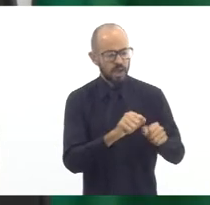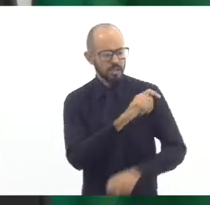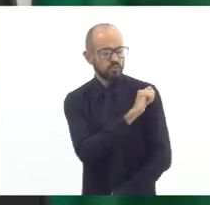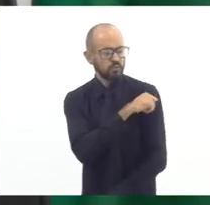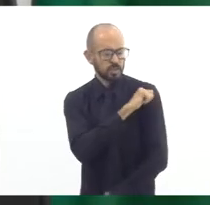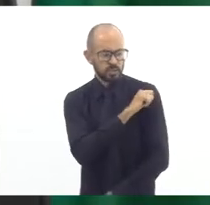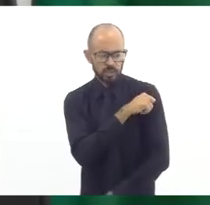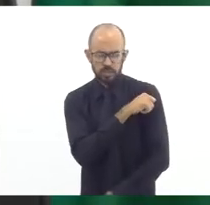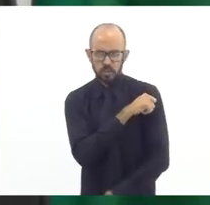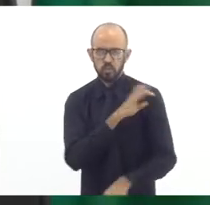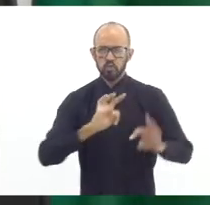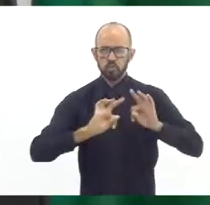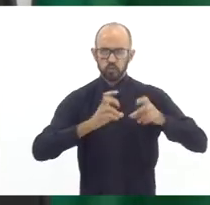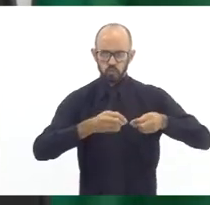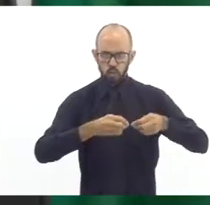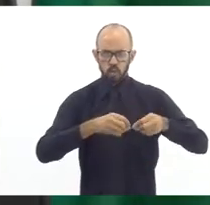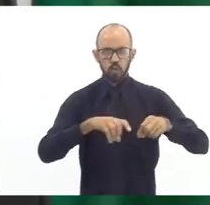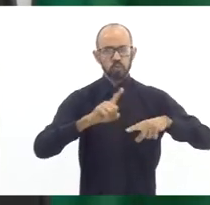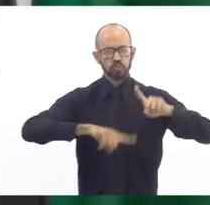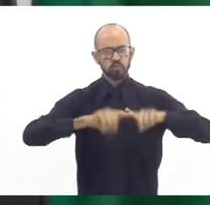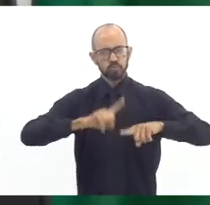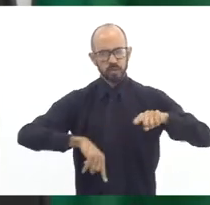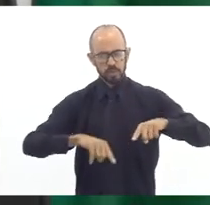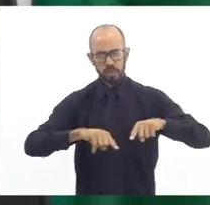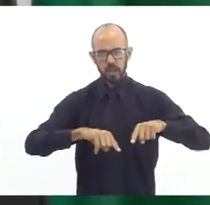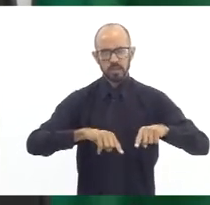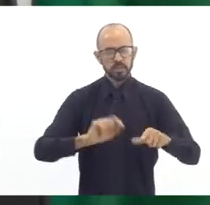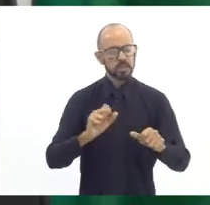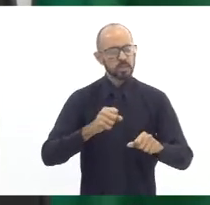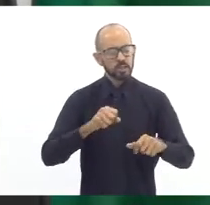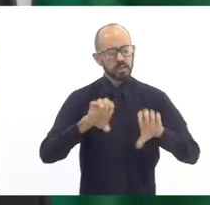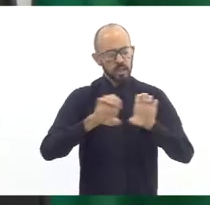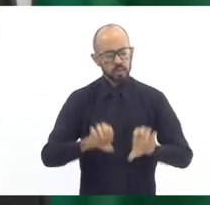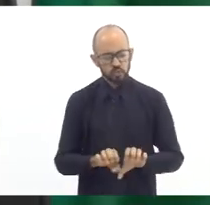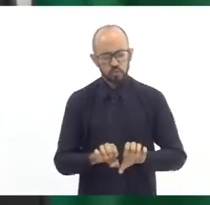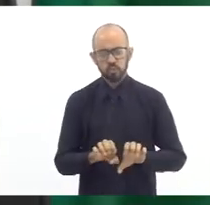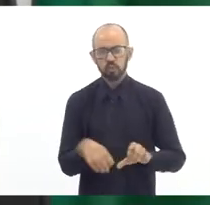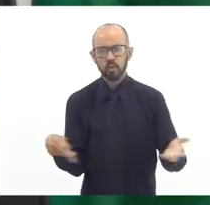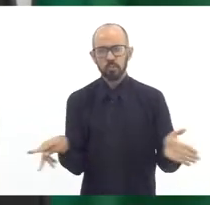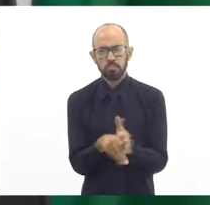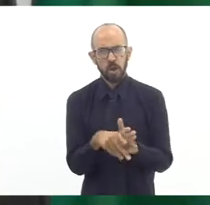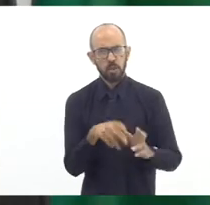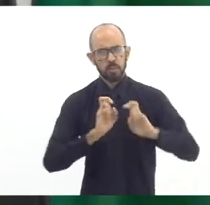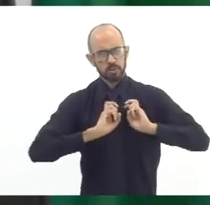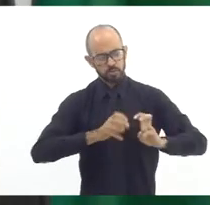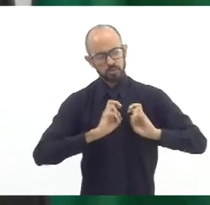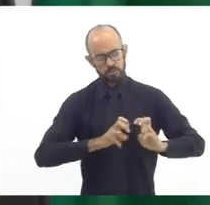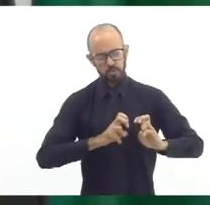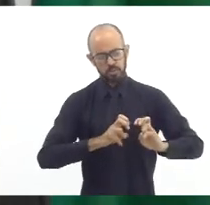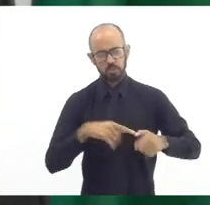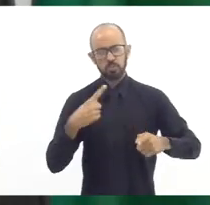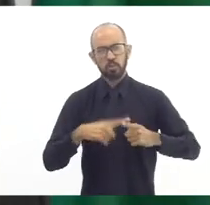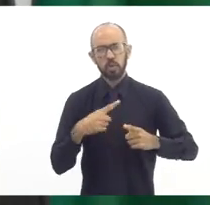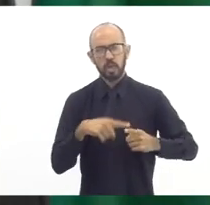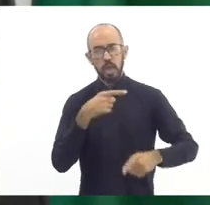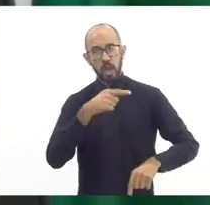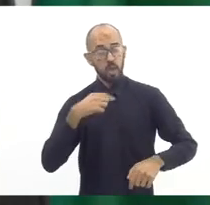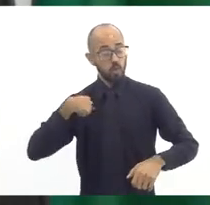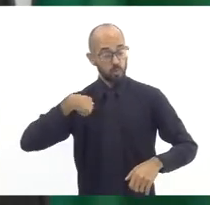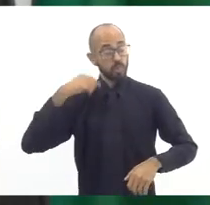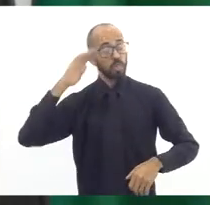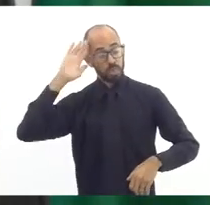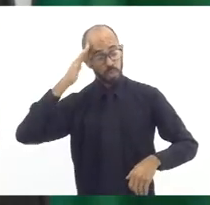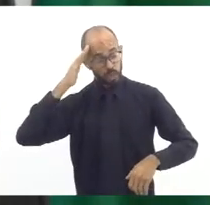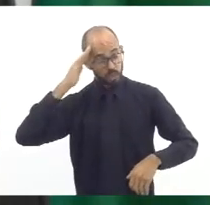fiscalização dos equipamentos, né, e das estruturas dos trens, né, porque, de um lado, eu entendo e acho